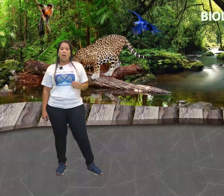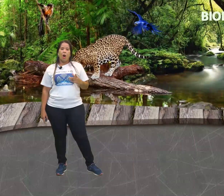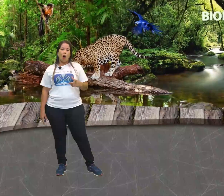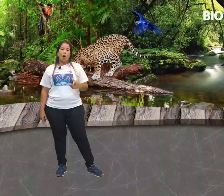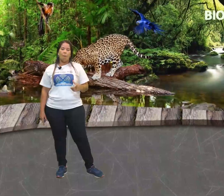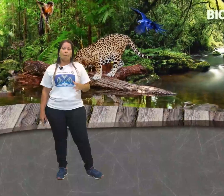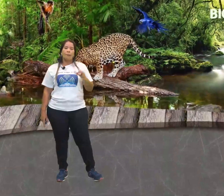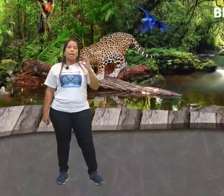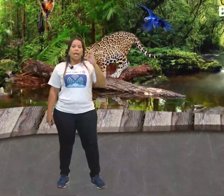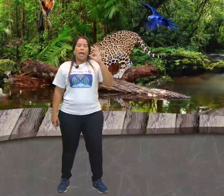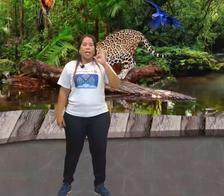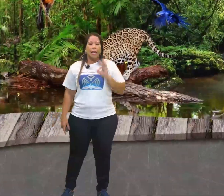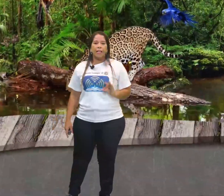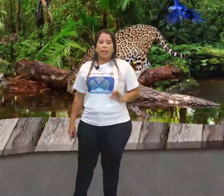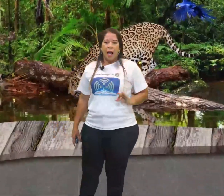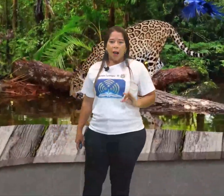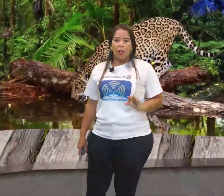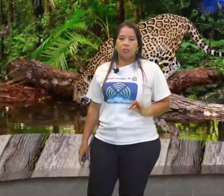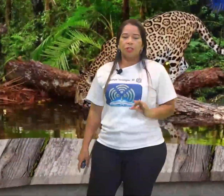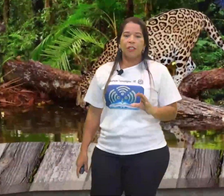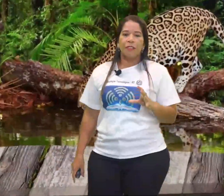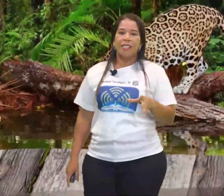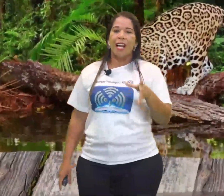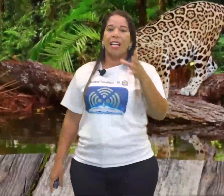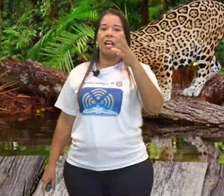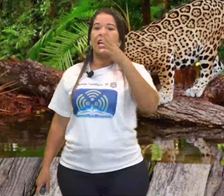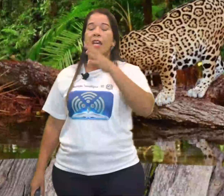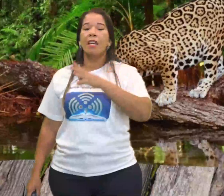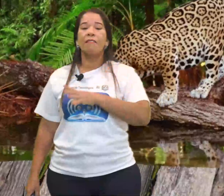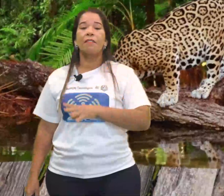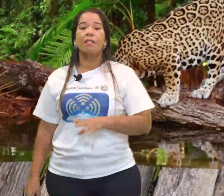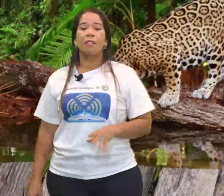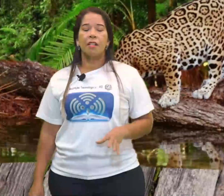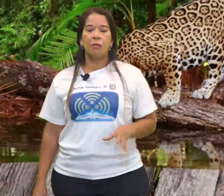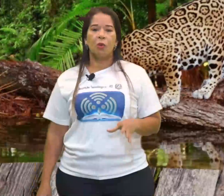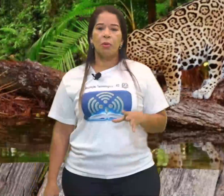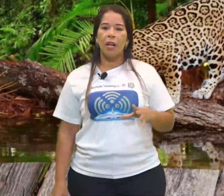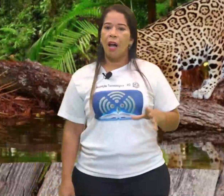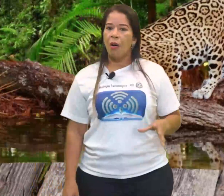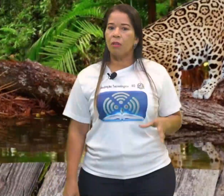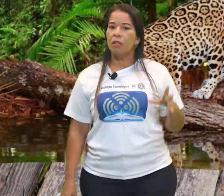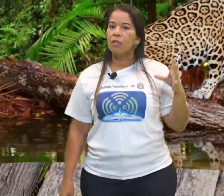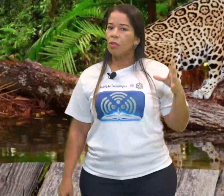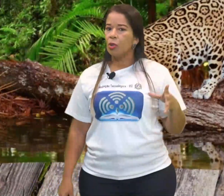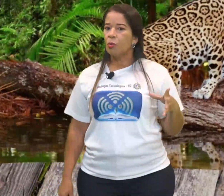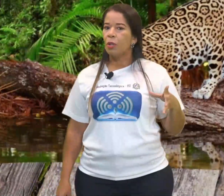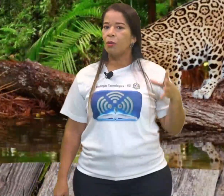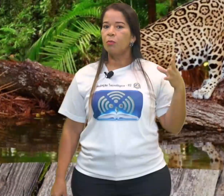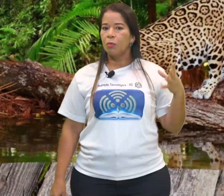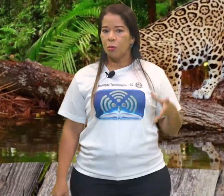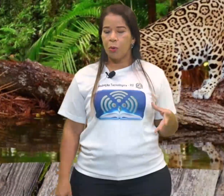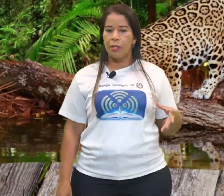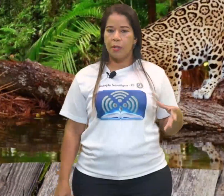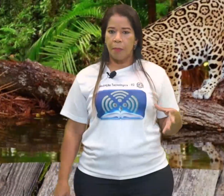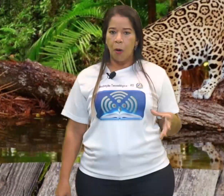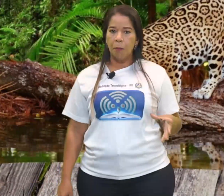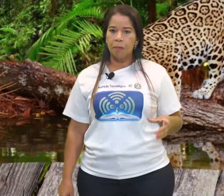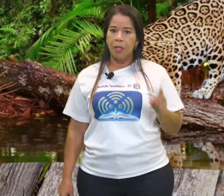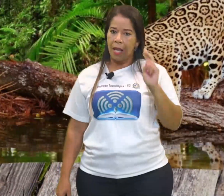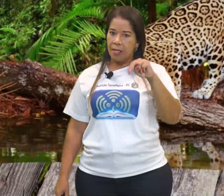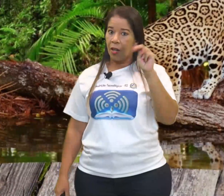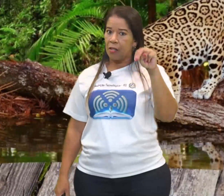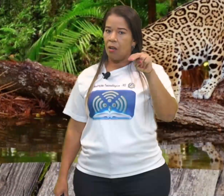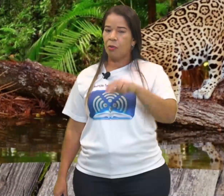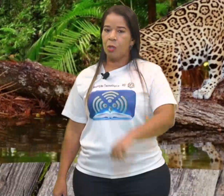vocês. Nessa aula a gente vai fazer aquela revisão sobre a aula de número 2, tá